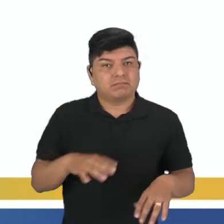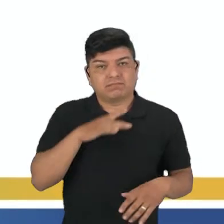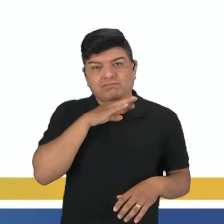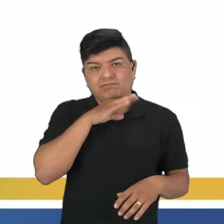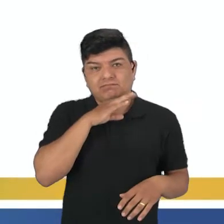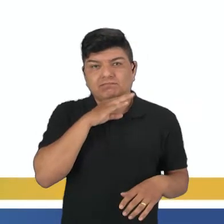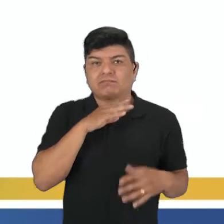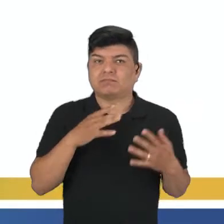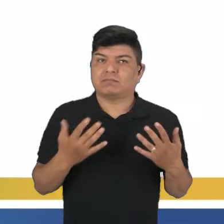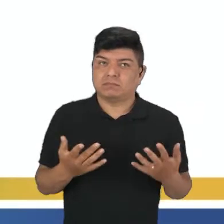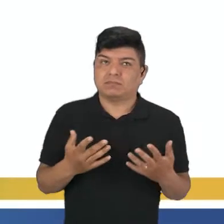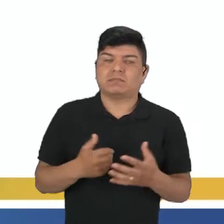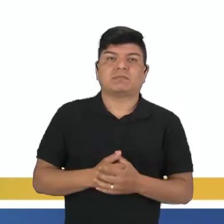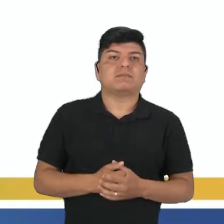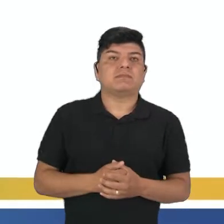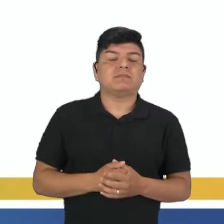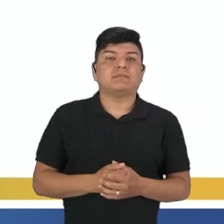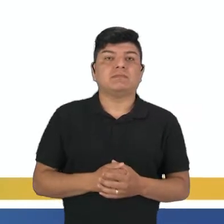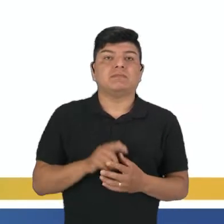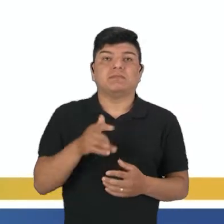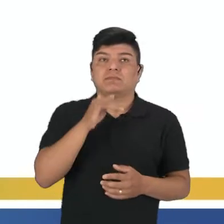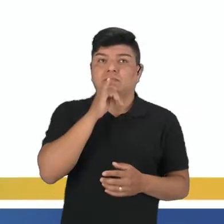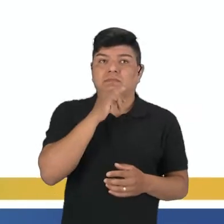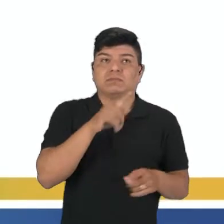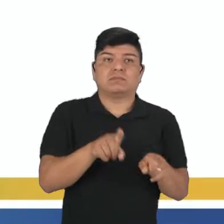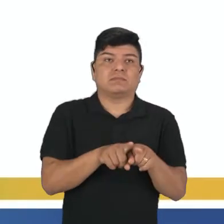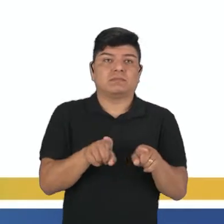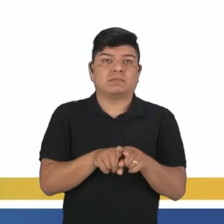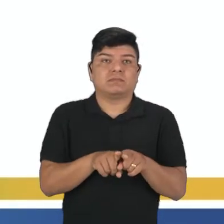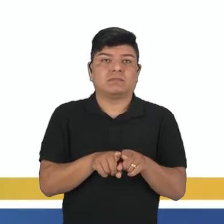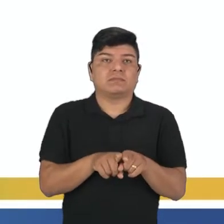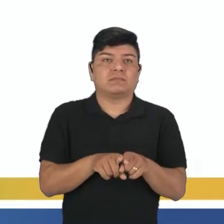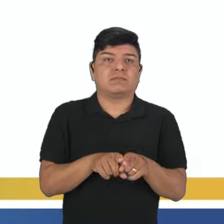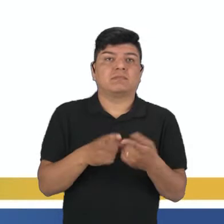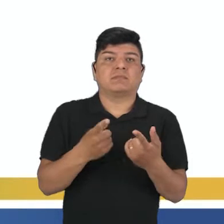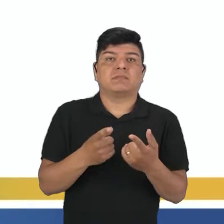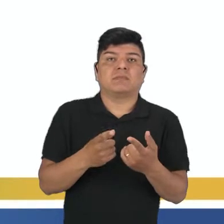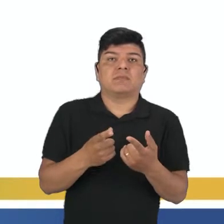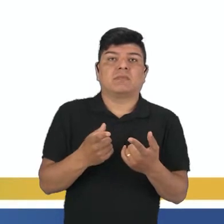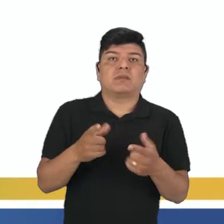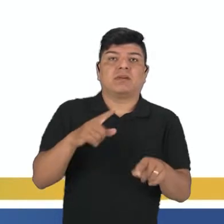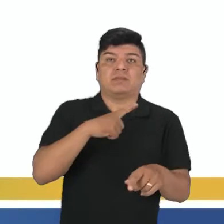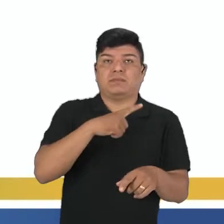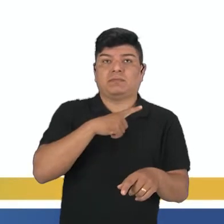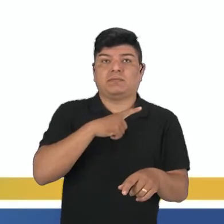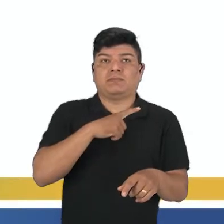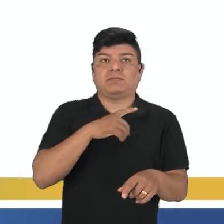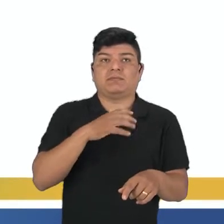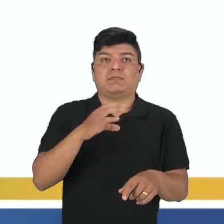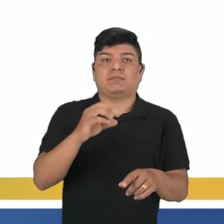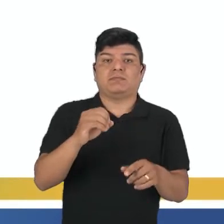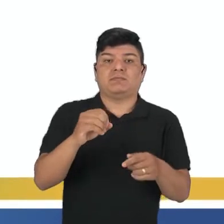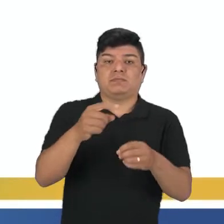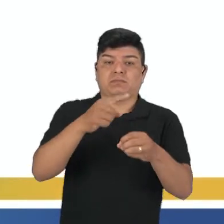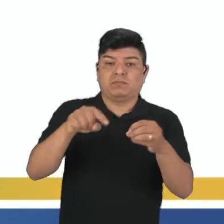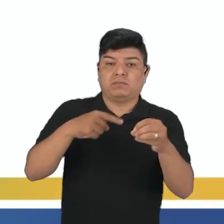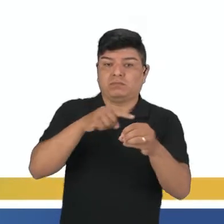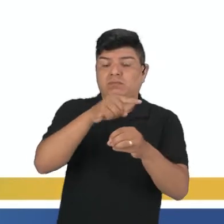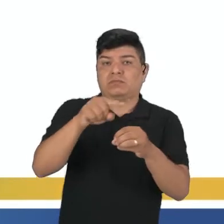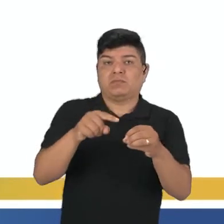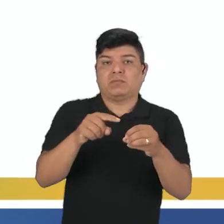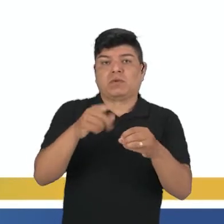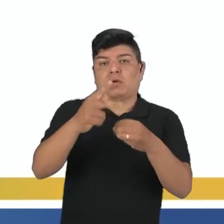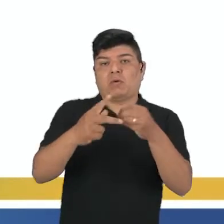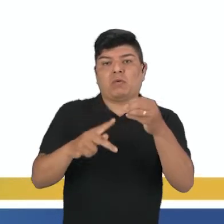até desnecessário, certo? Um outro exemplo também seria a carga elementar, né, de um elétron, ou